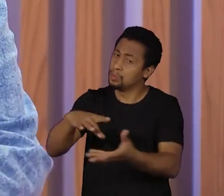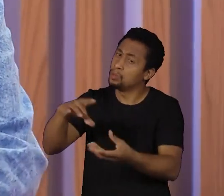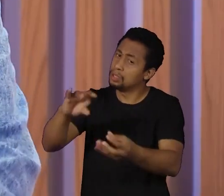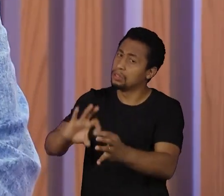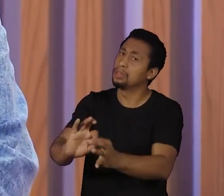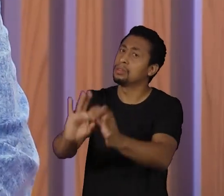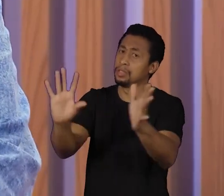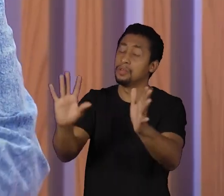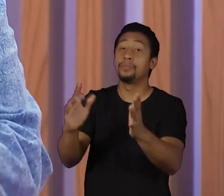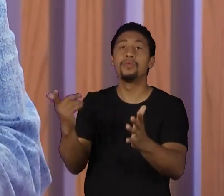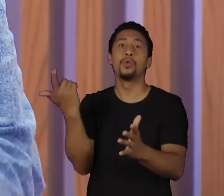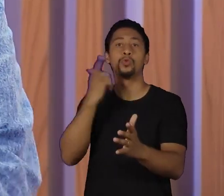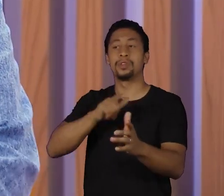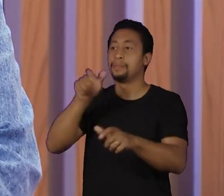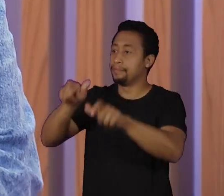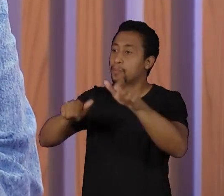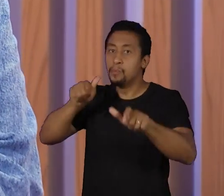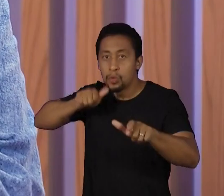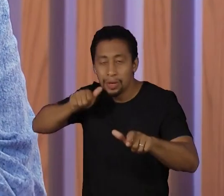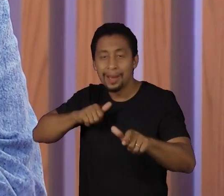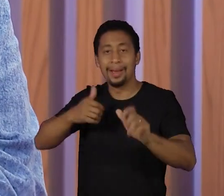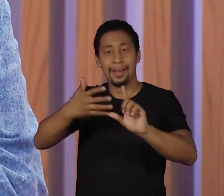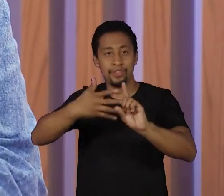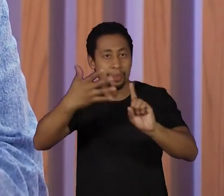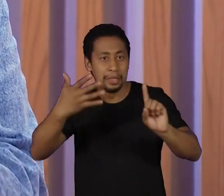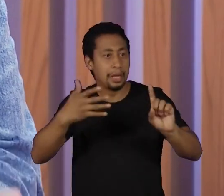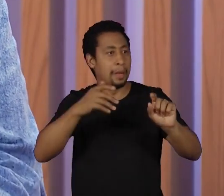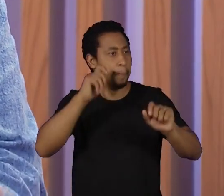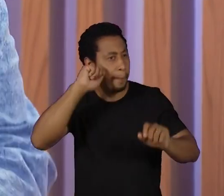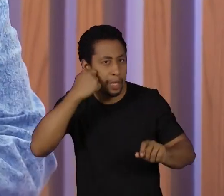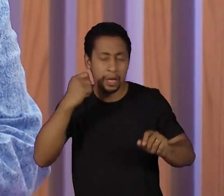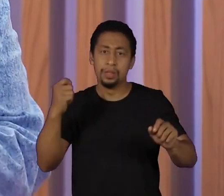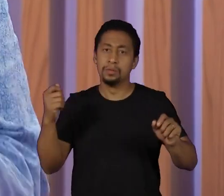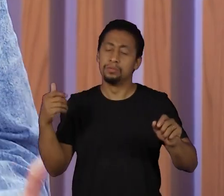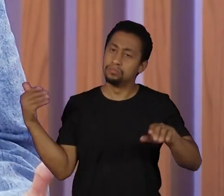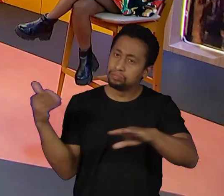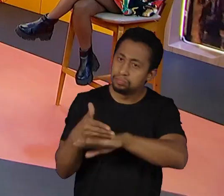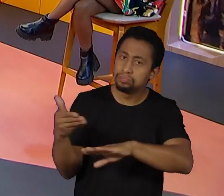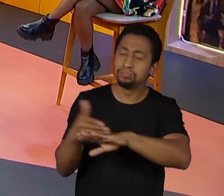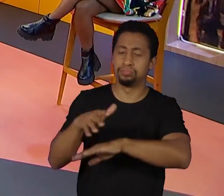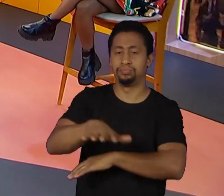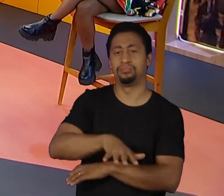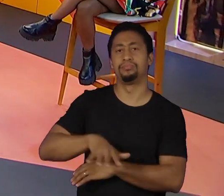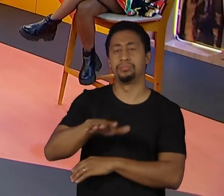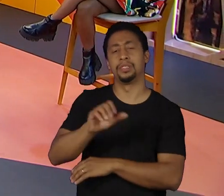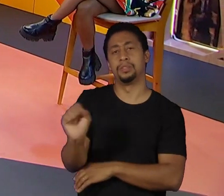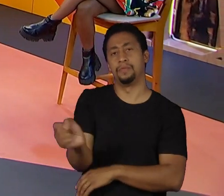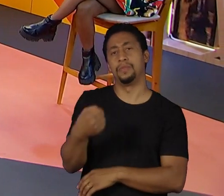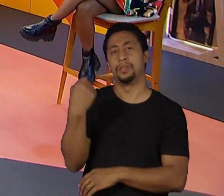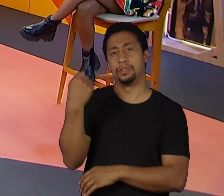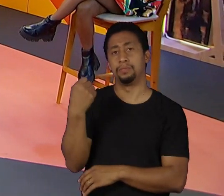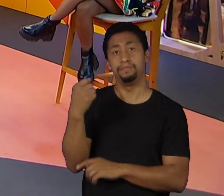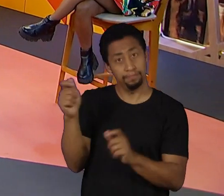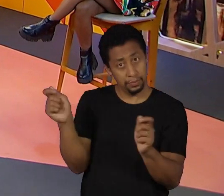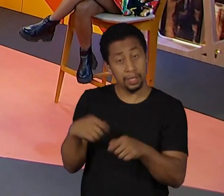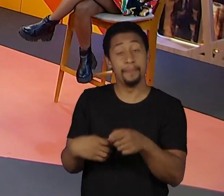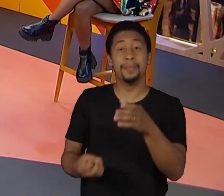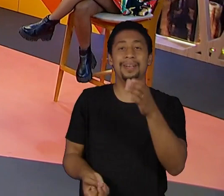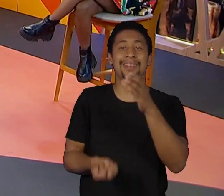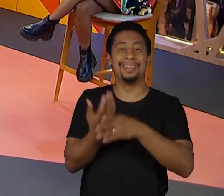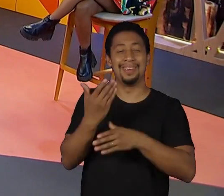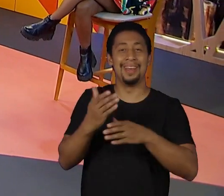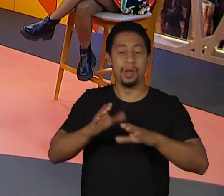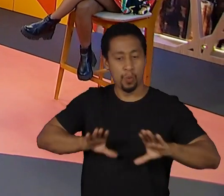mulheres, mais LGBTs, exato, mais pessoas pretas, para poder estar junto nesse bolo. Esse bolo maior, a gente consegue criar cooperativas